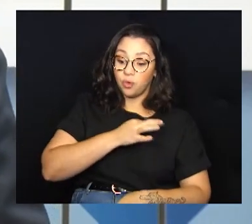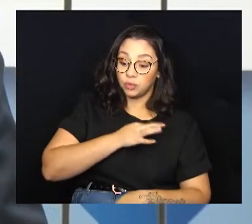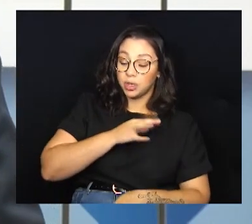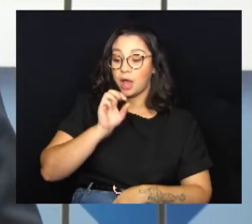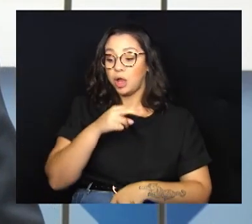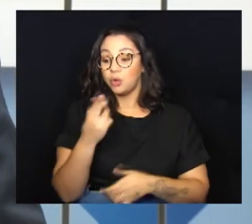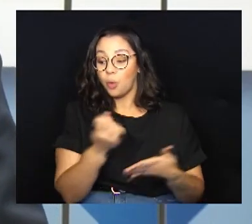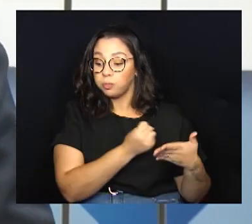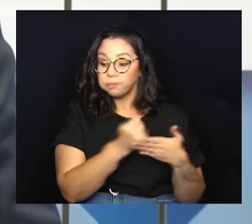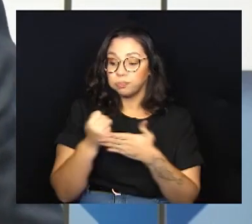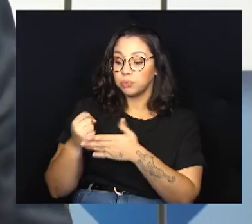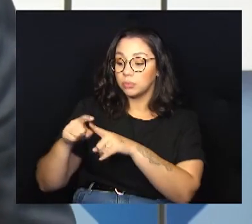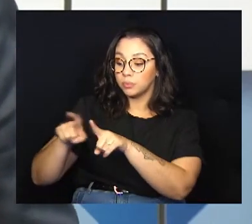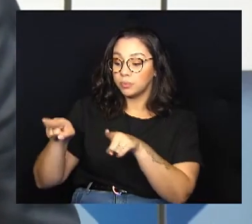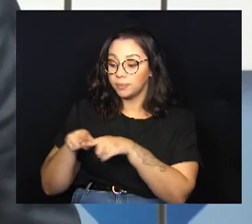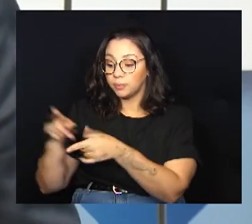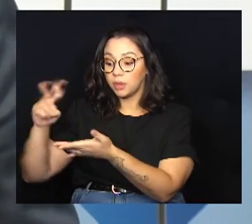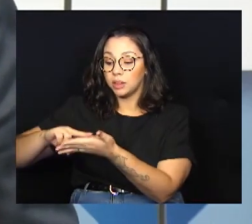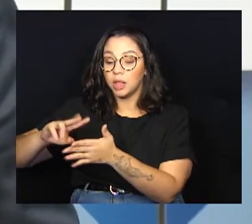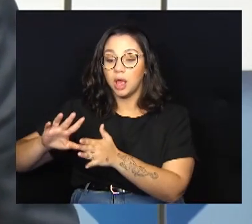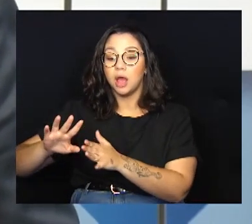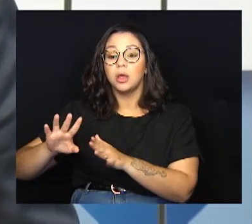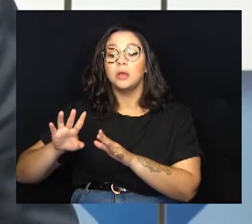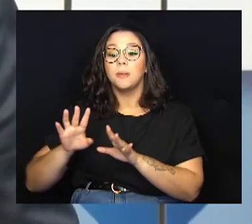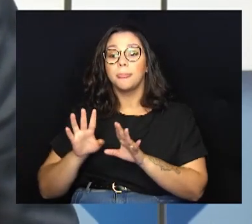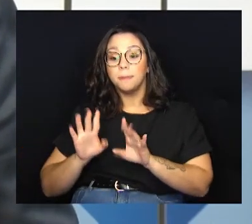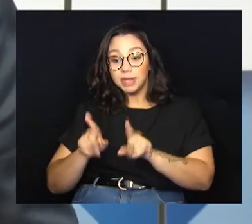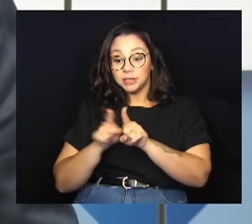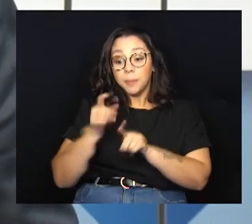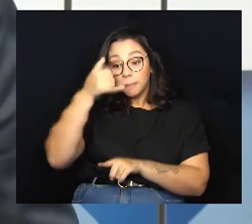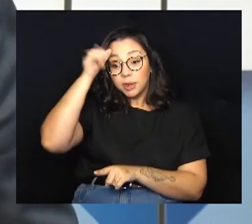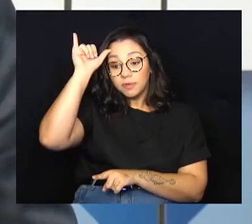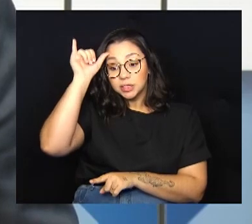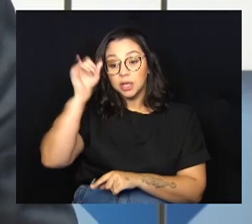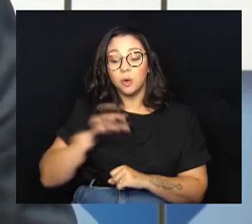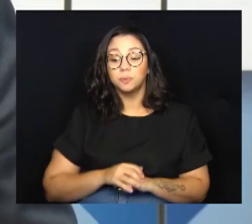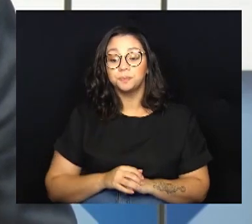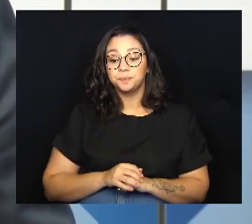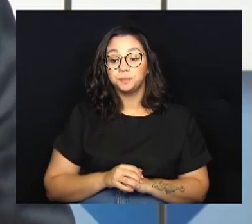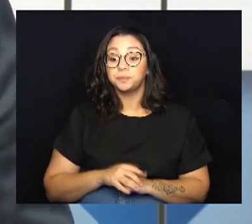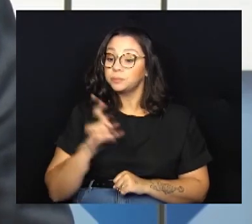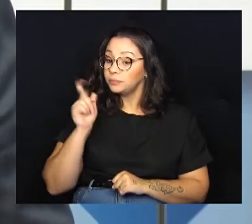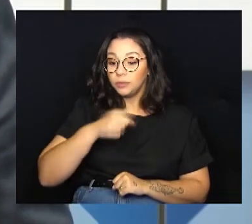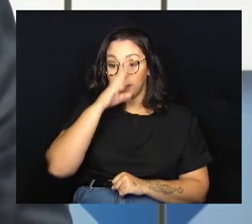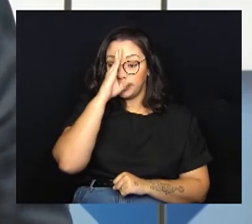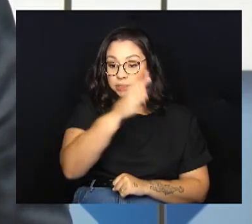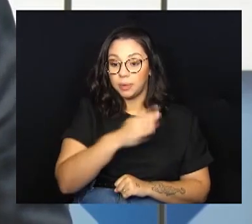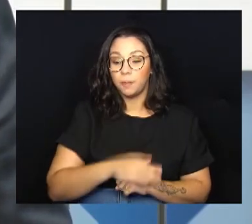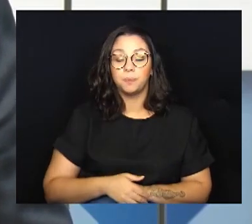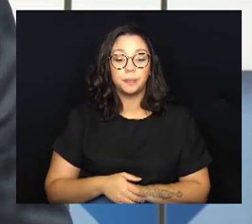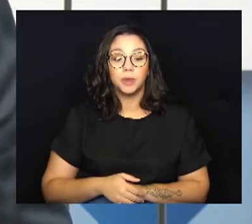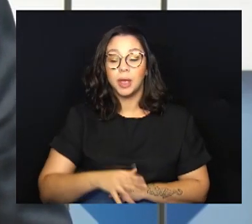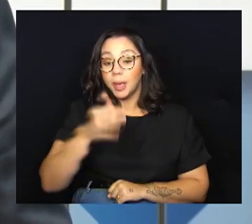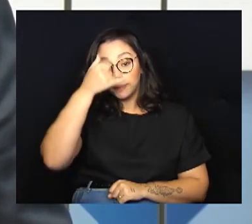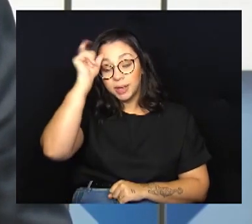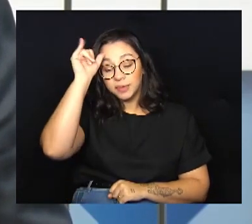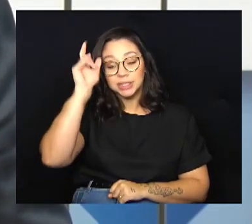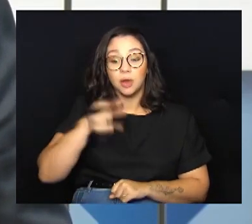muita cobrança. Então, eu acho que a gente não tem como fugir dos jovens. Acho que o ponto mais importante, se a gente